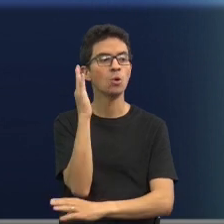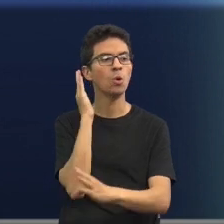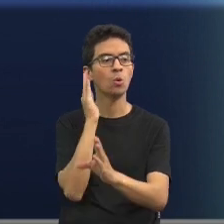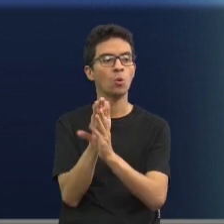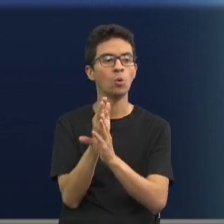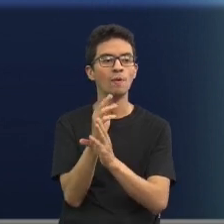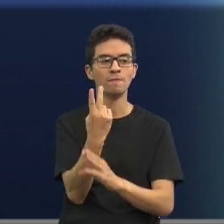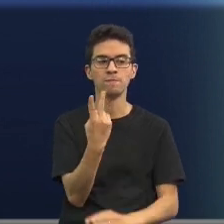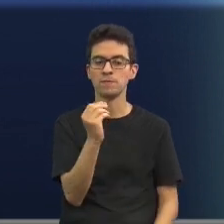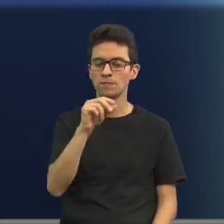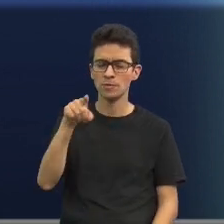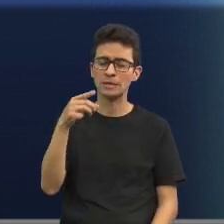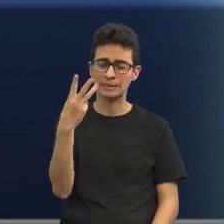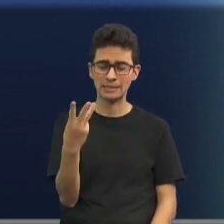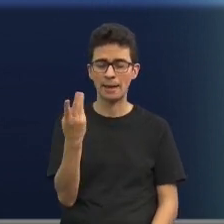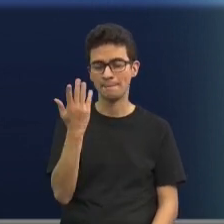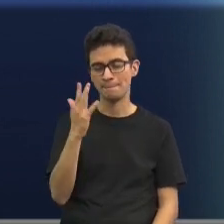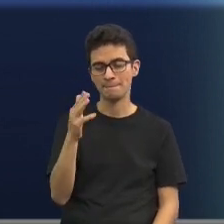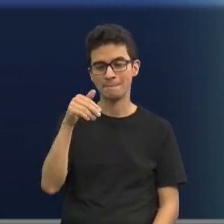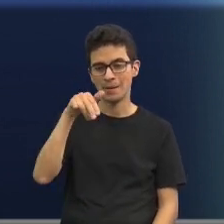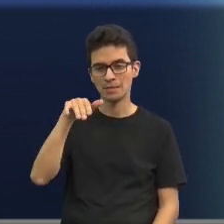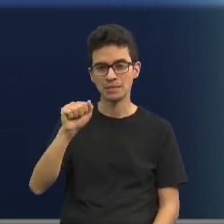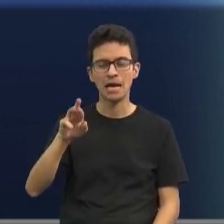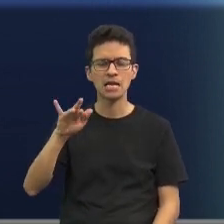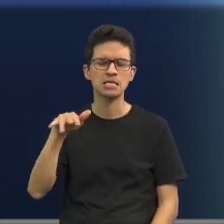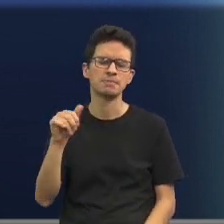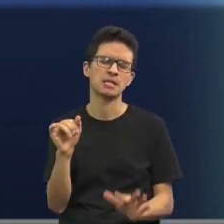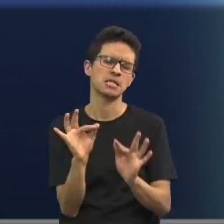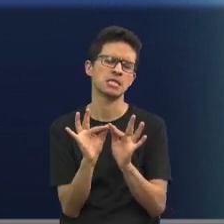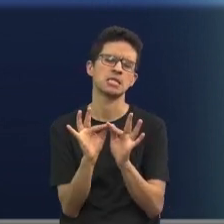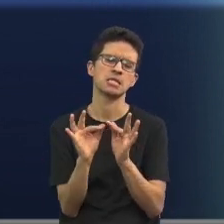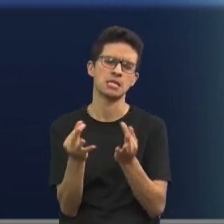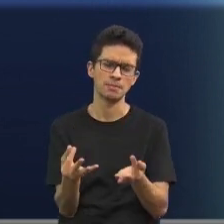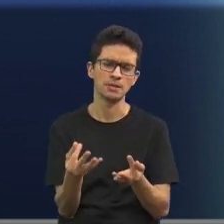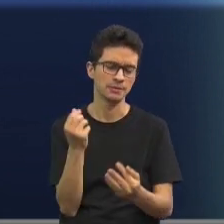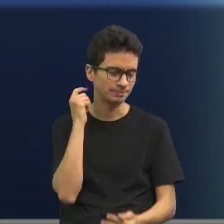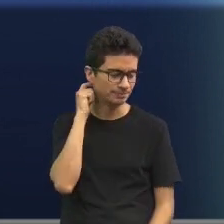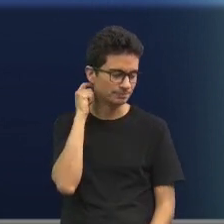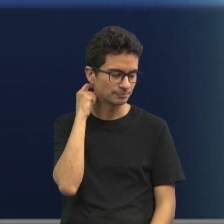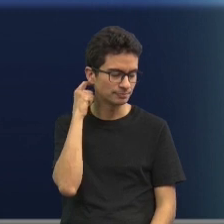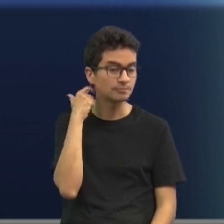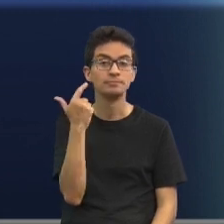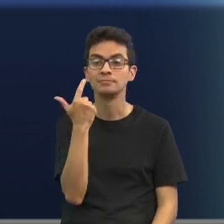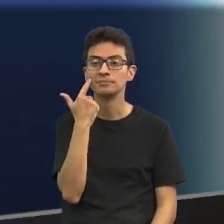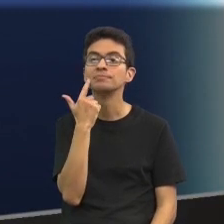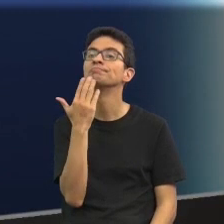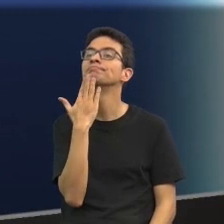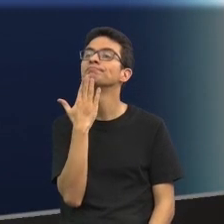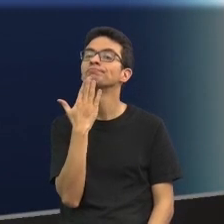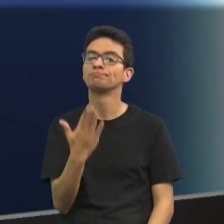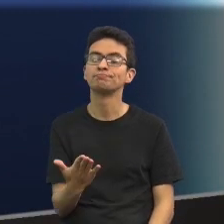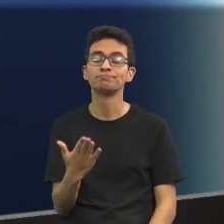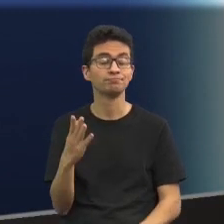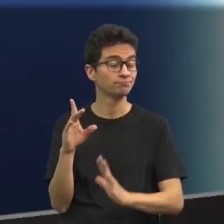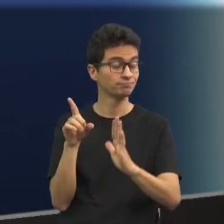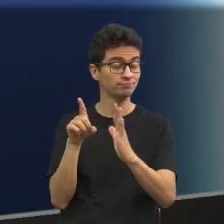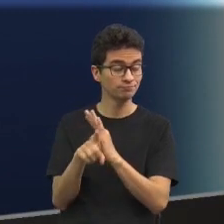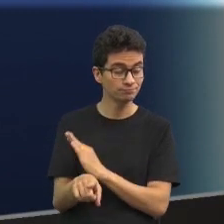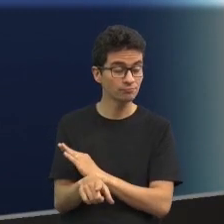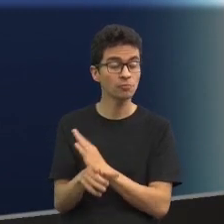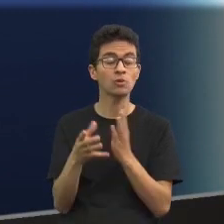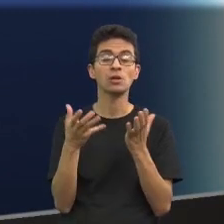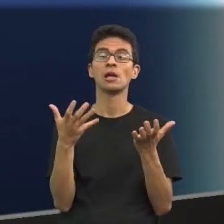a 20,3 a média aritmética simples e conforme o solicitado num enunciado